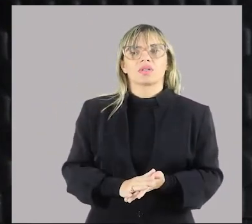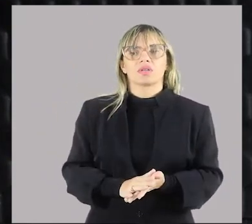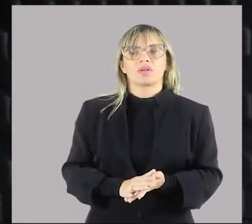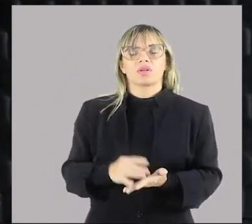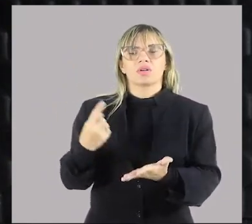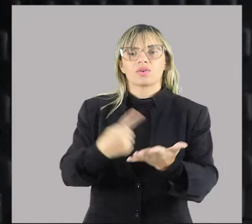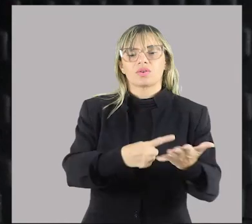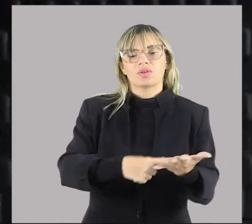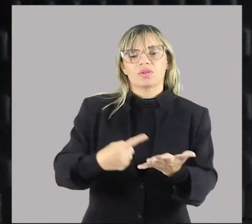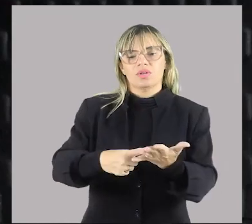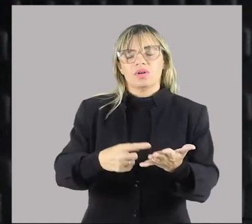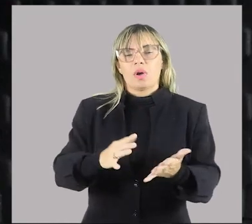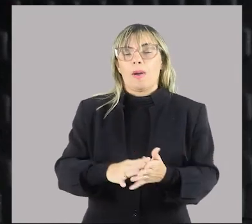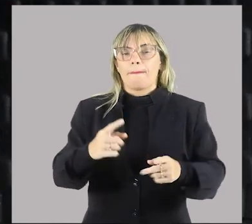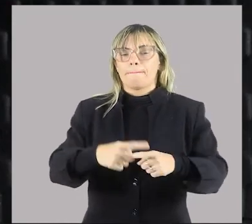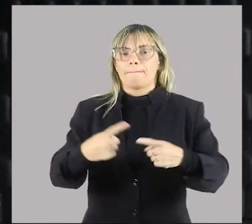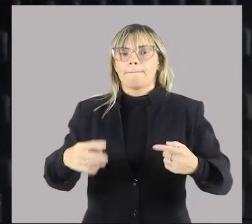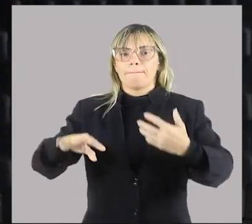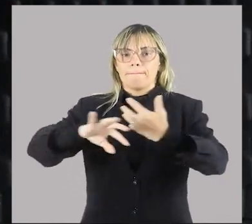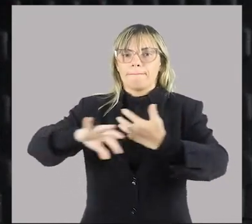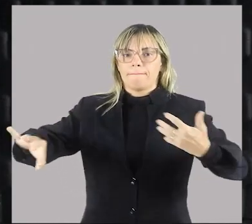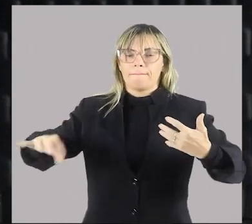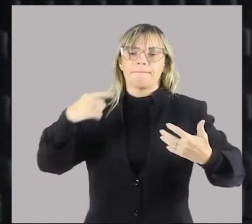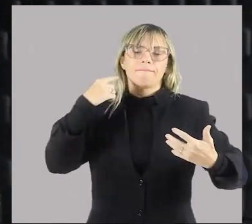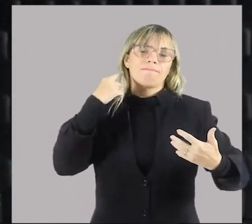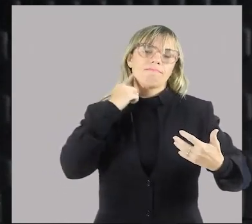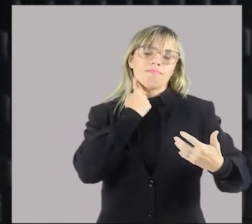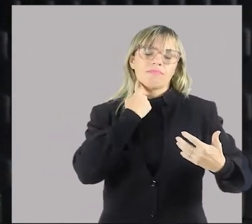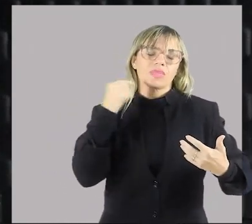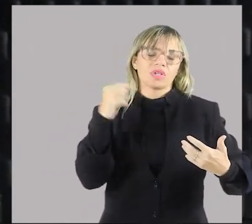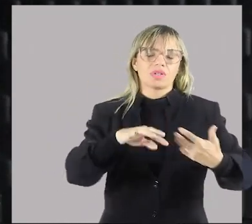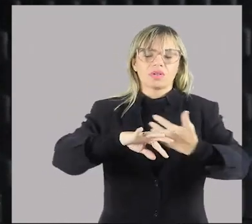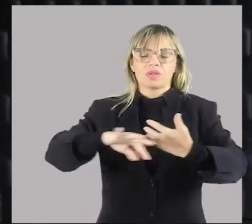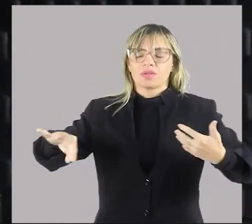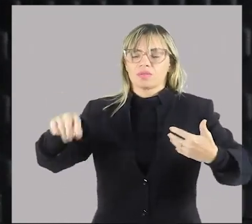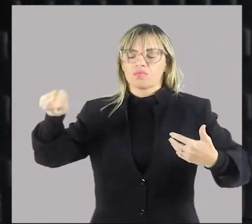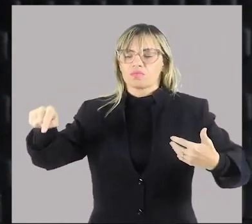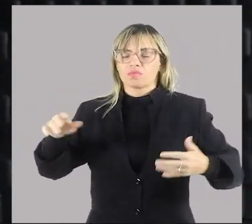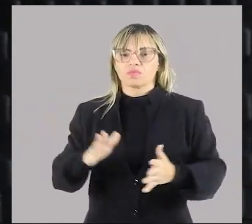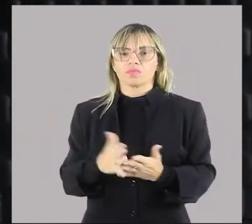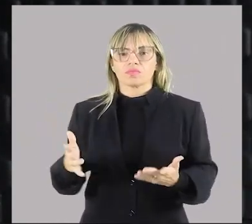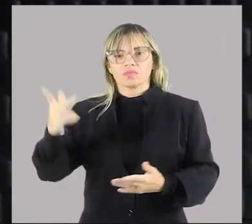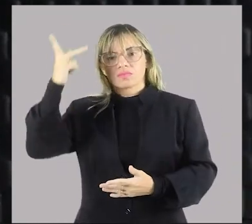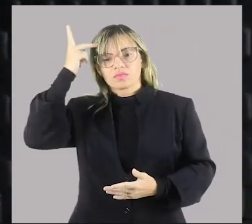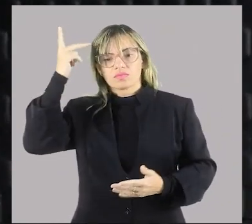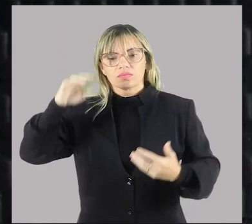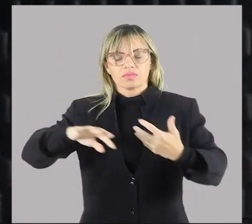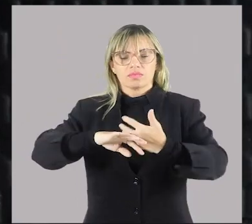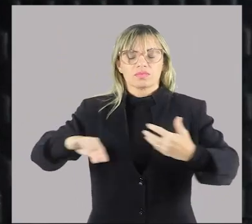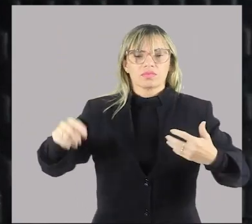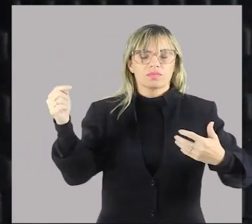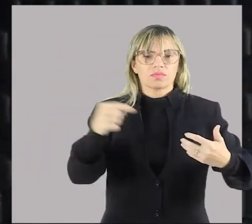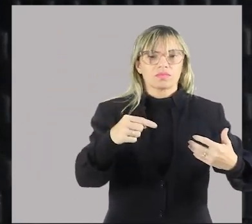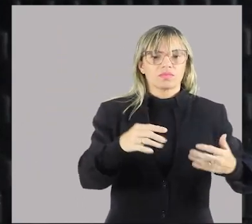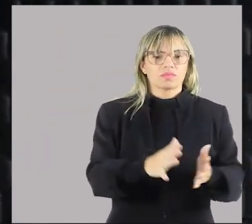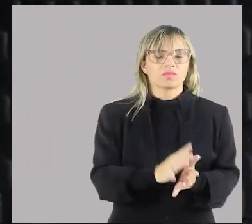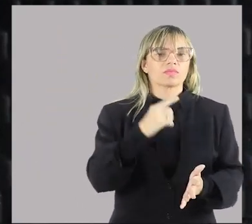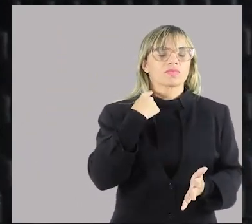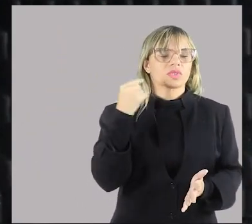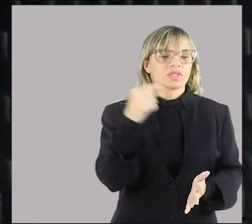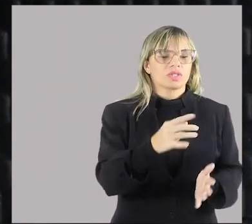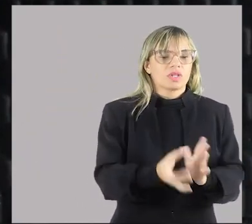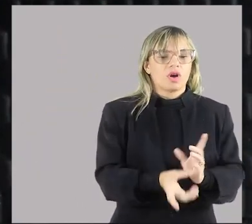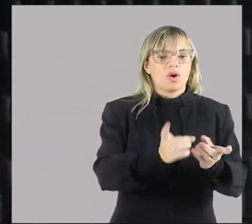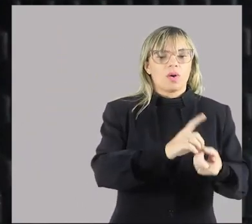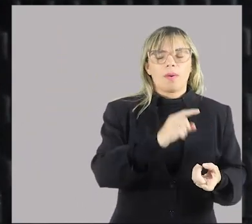Minas rompe com São Paulo. E Minas vai se aliar às oligarquias dissidentes, que eram as oligarquias de